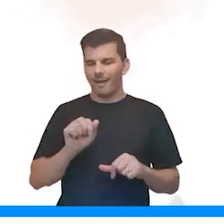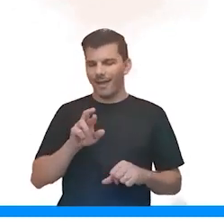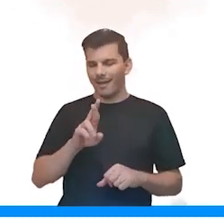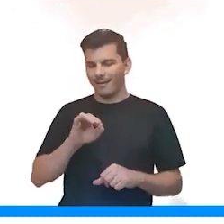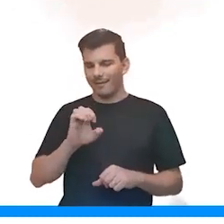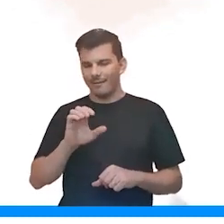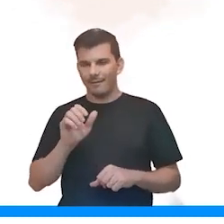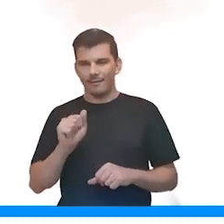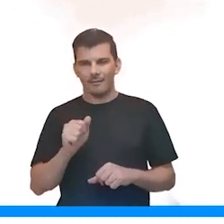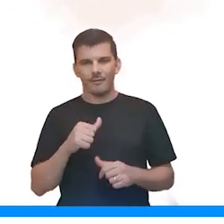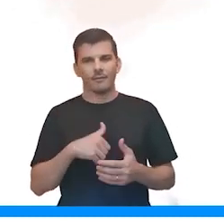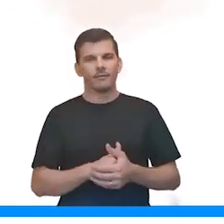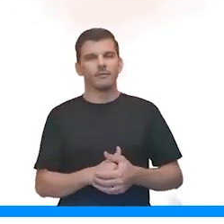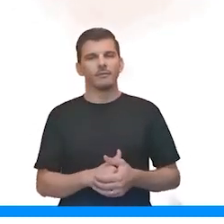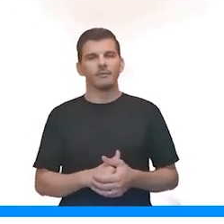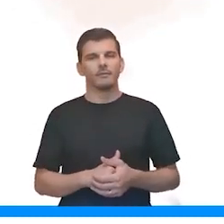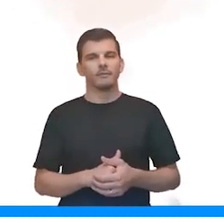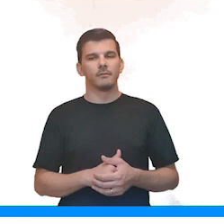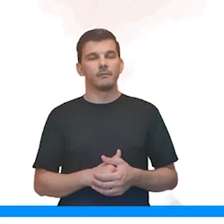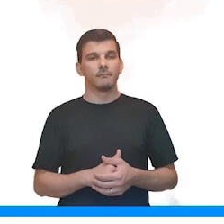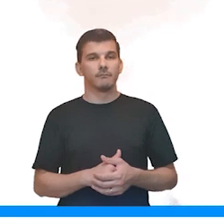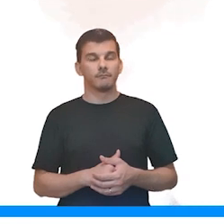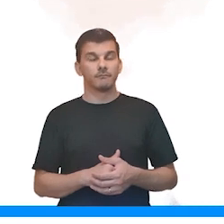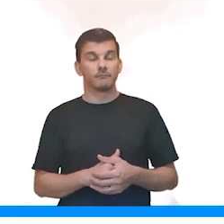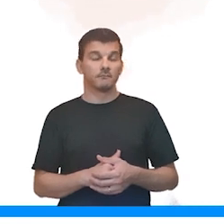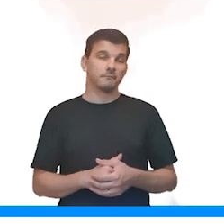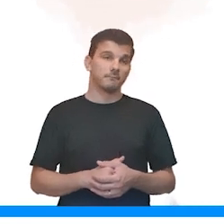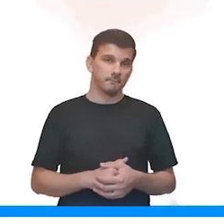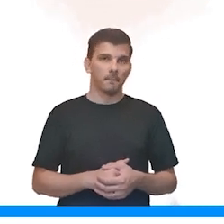lá, qual que é a área de um triângulo? Ela é